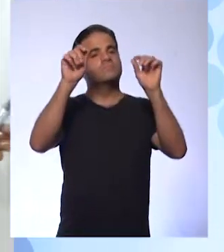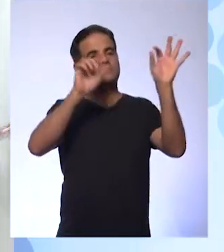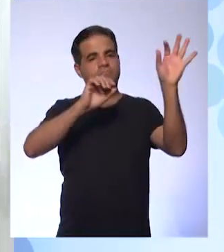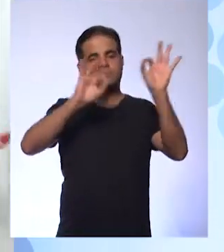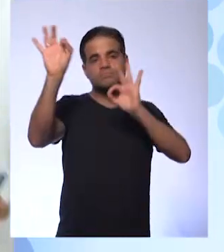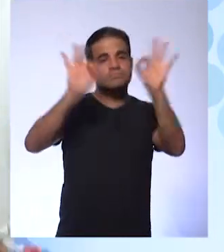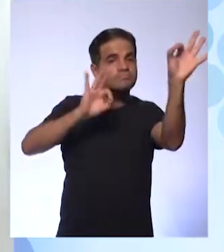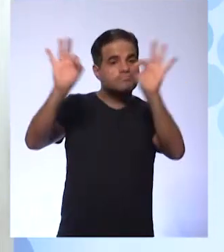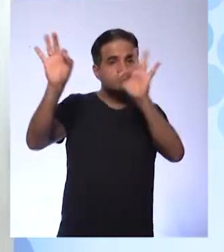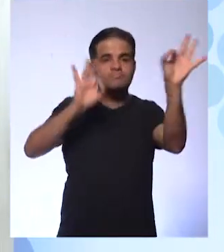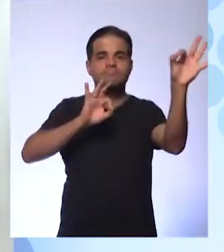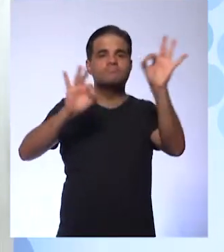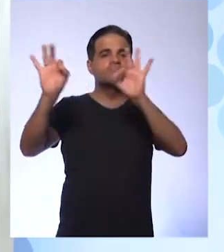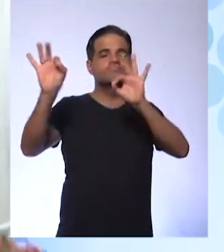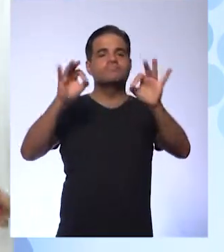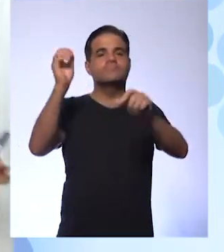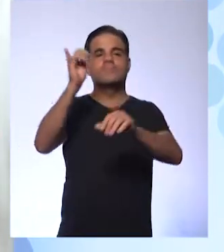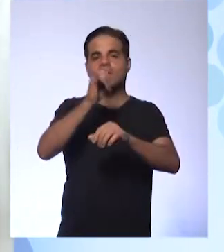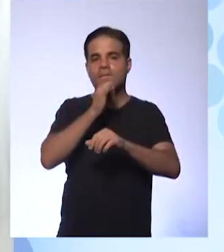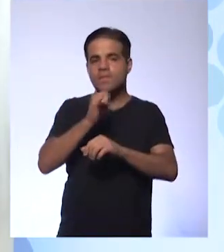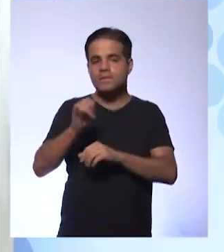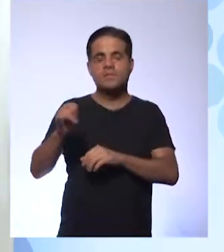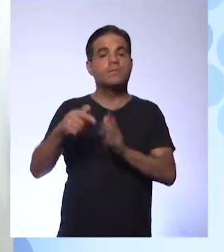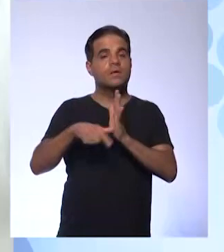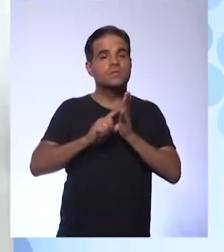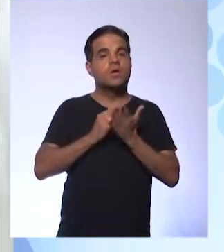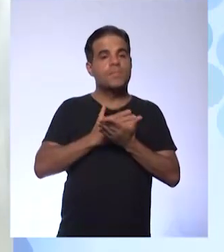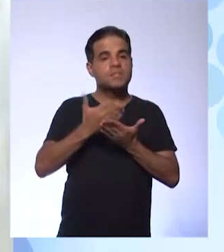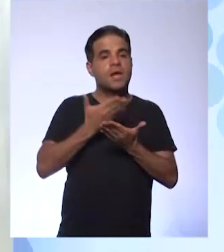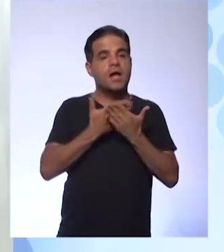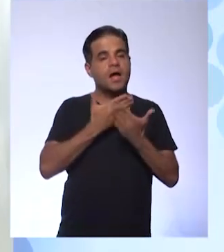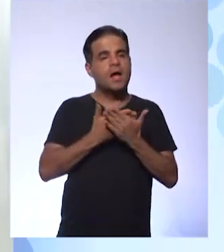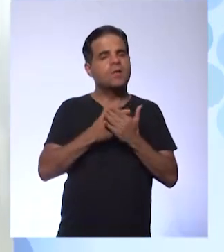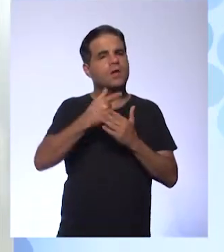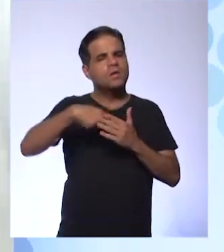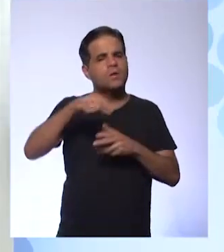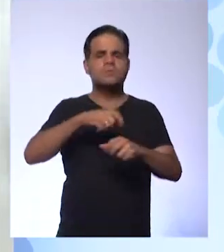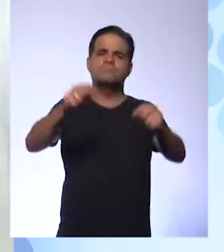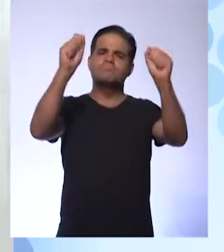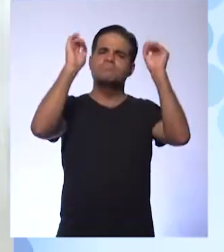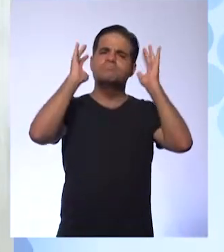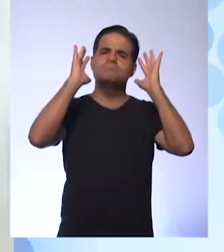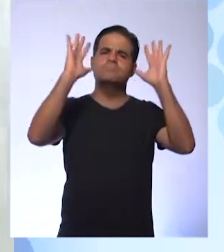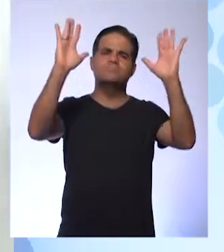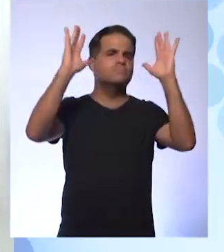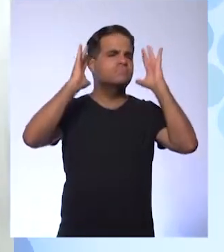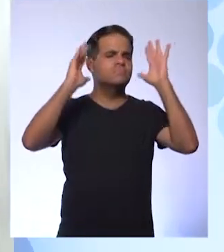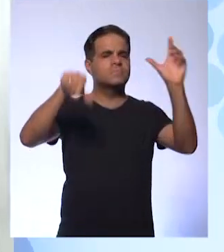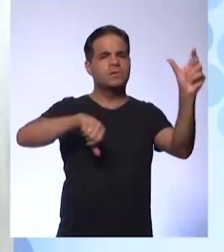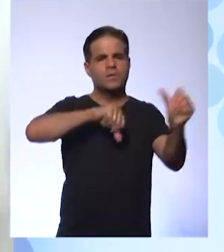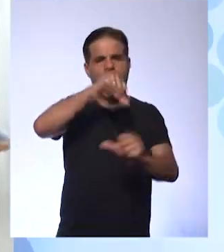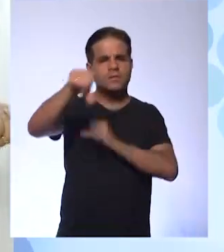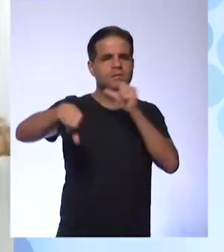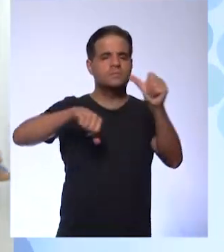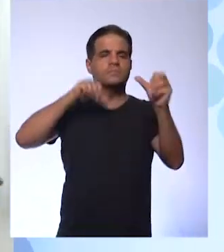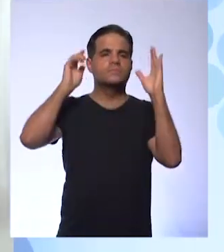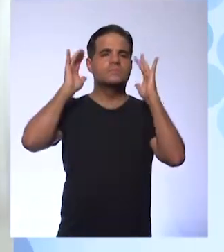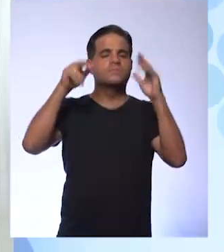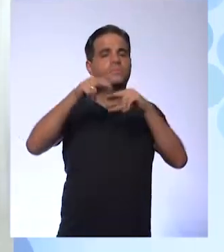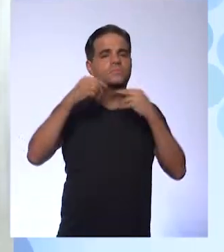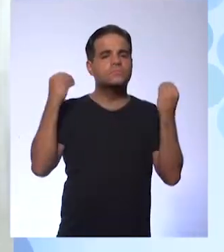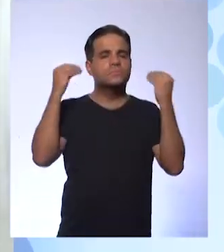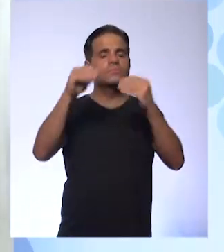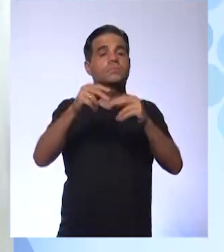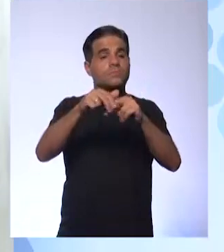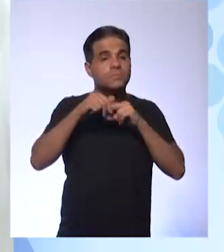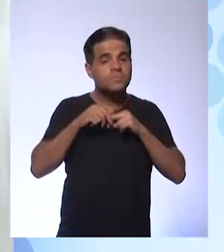aqui os exemplos antes de começar a aula, e aí a gente pensou na transformação e a gente colocou por isso. Mas